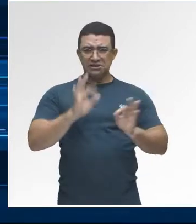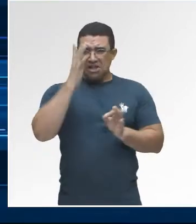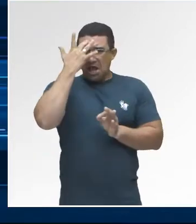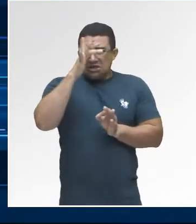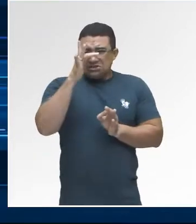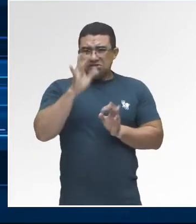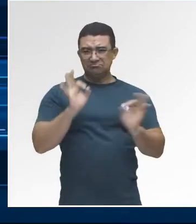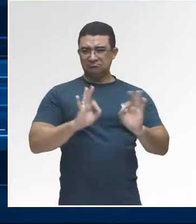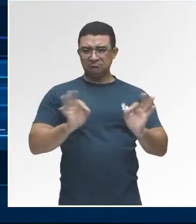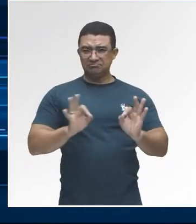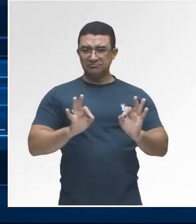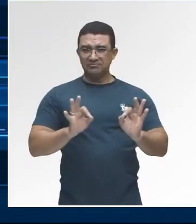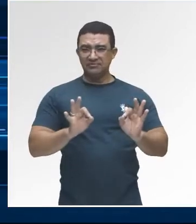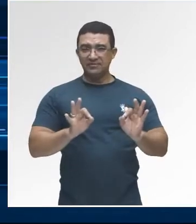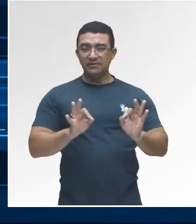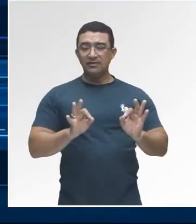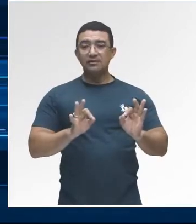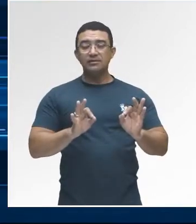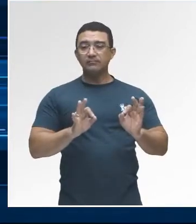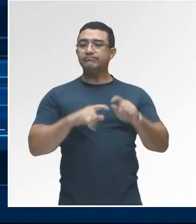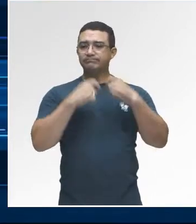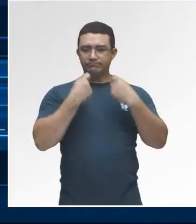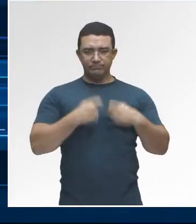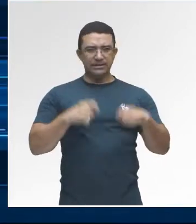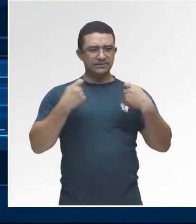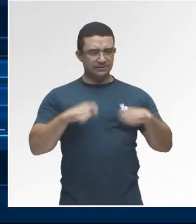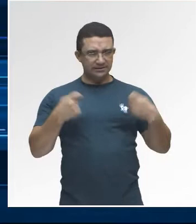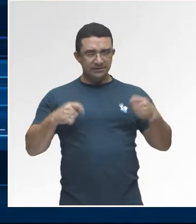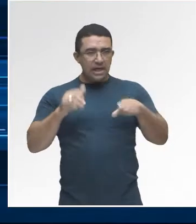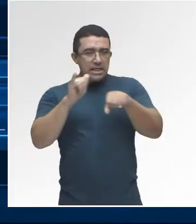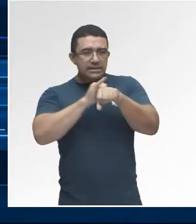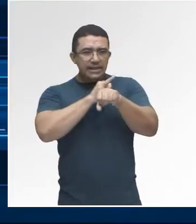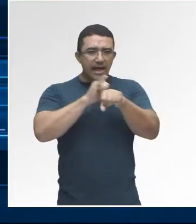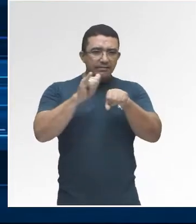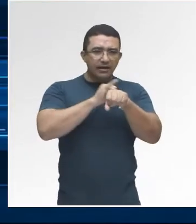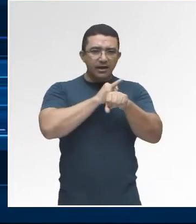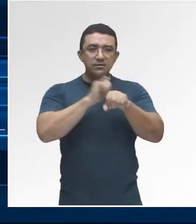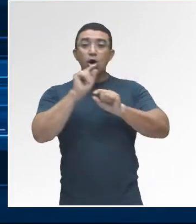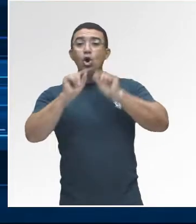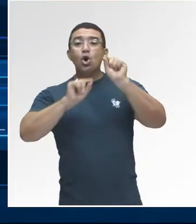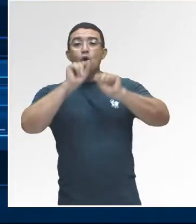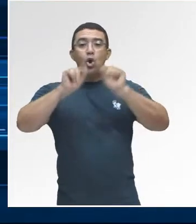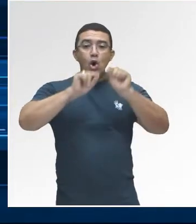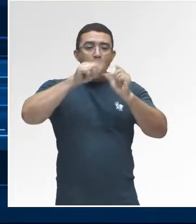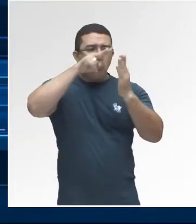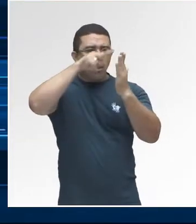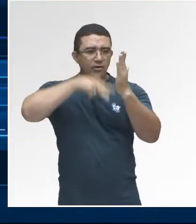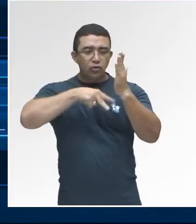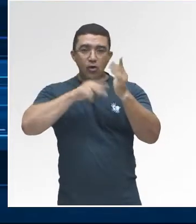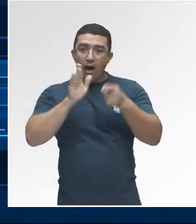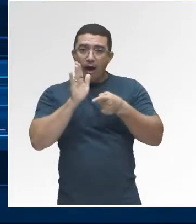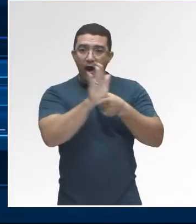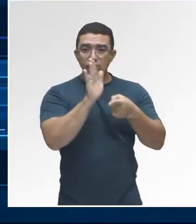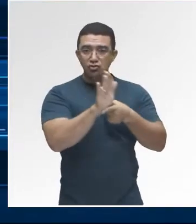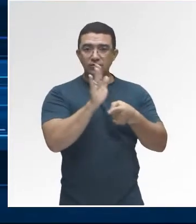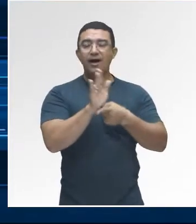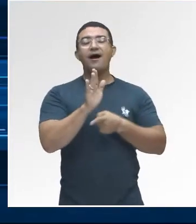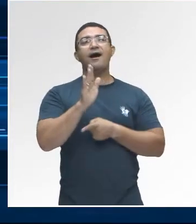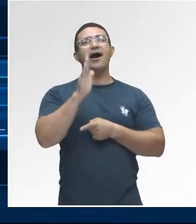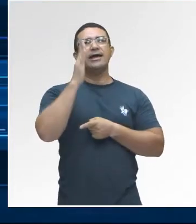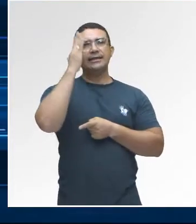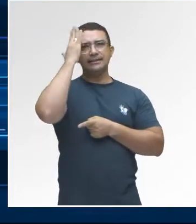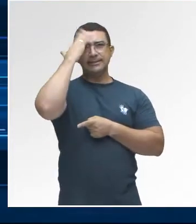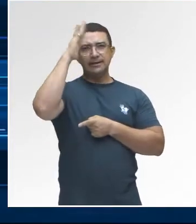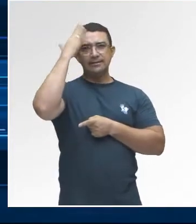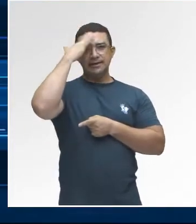inglês. Então, a gente tem que utilizar as estratégias de leitura, que elas vão auxiliar vocês a ter uma ideia sobre o